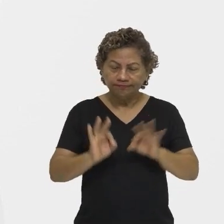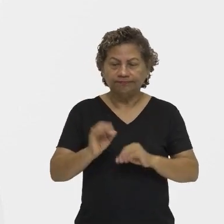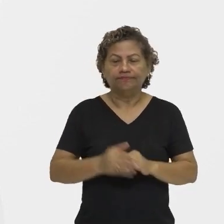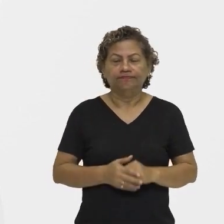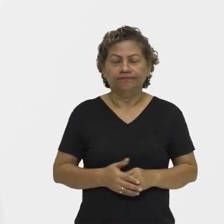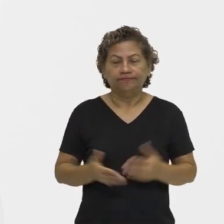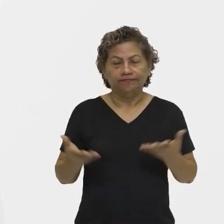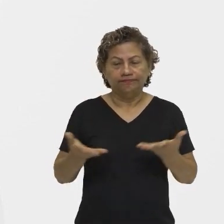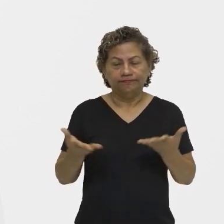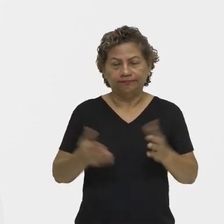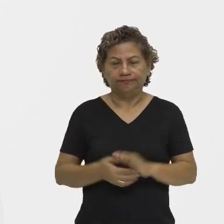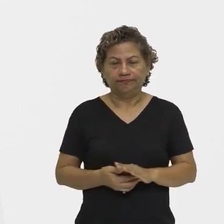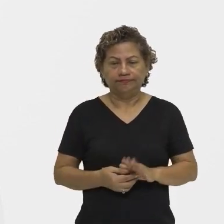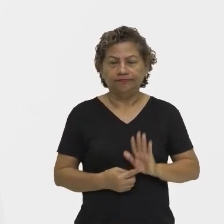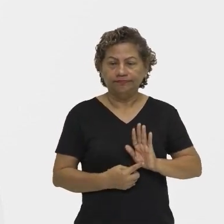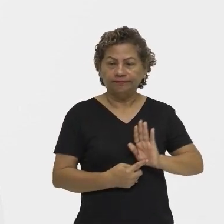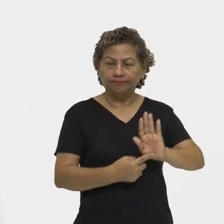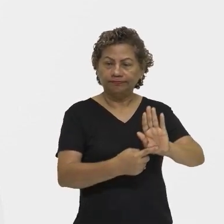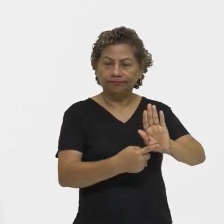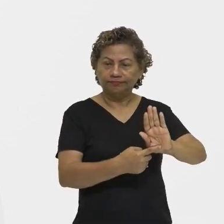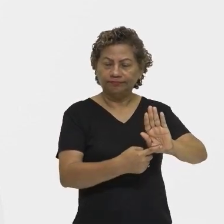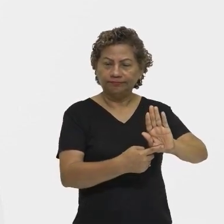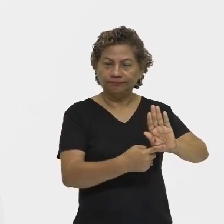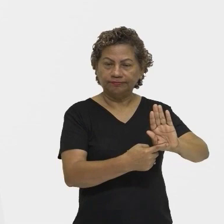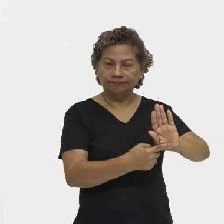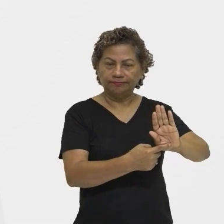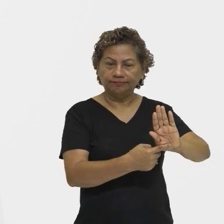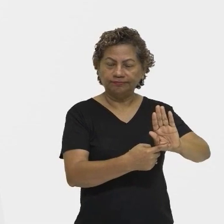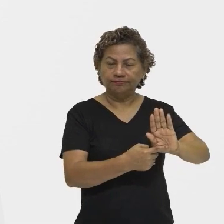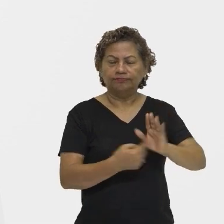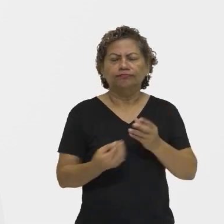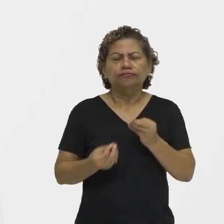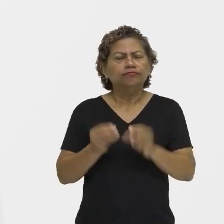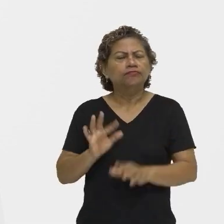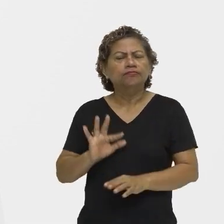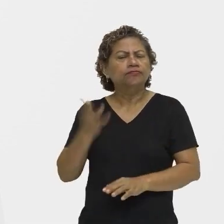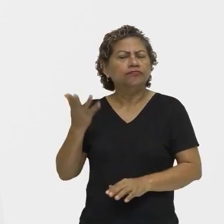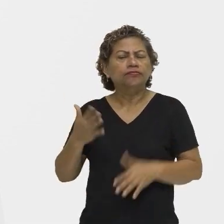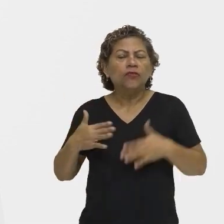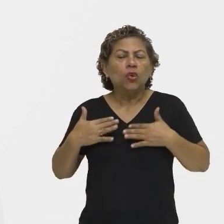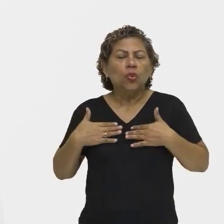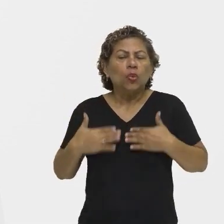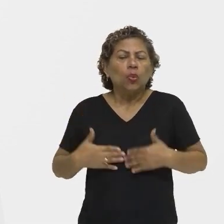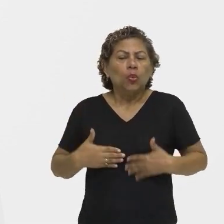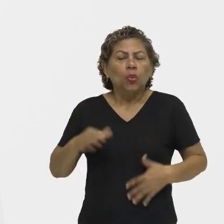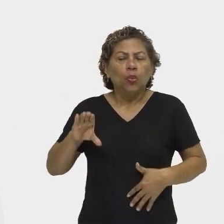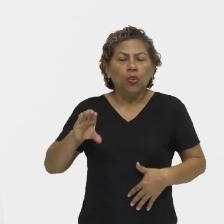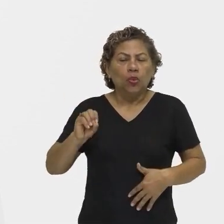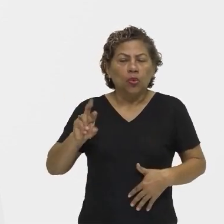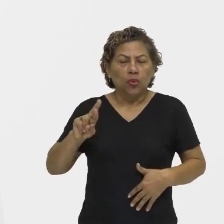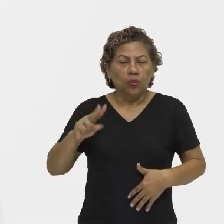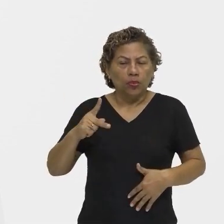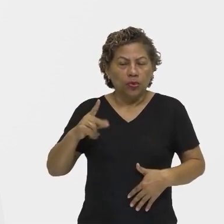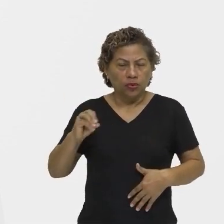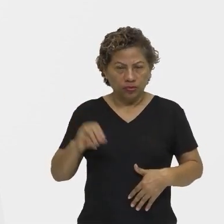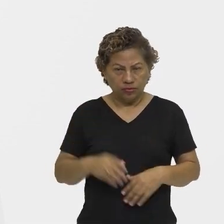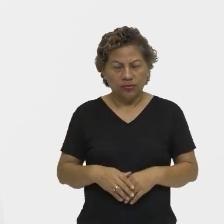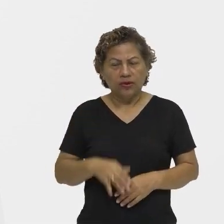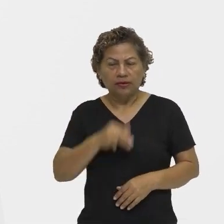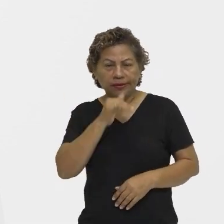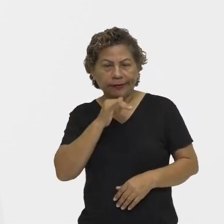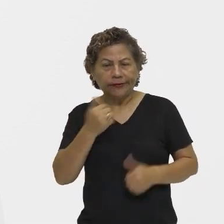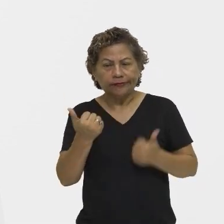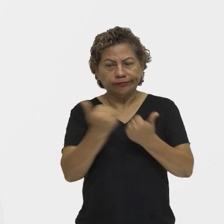interativa, mostrando exatamente a situação de um corpo. Aí nesse caso o corpo é